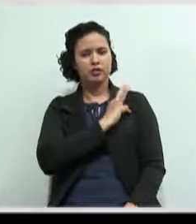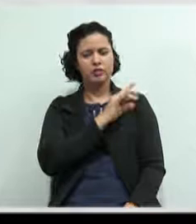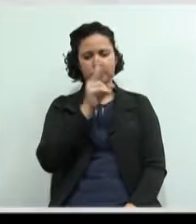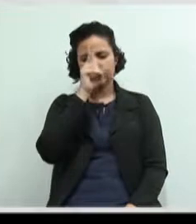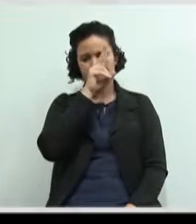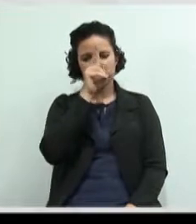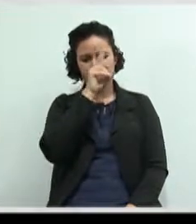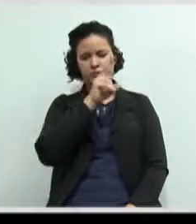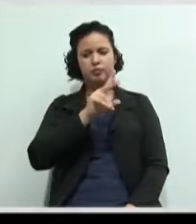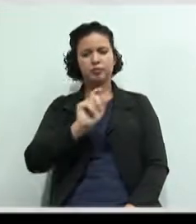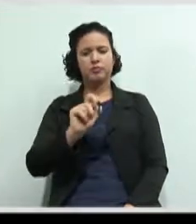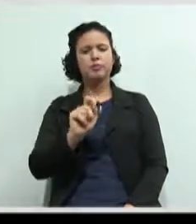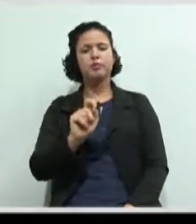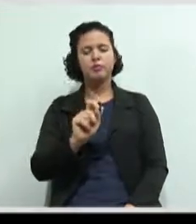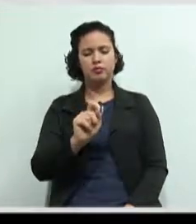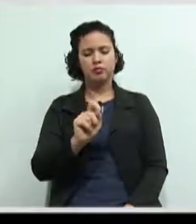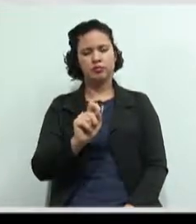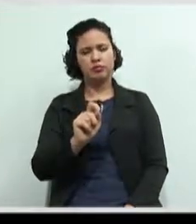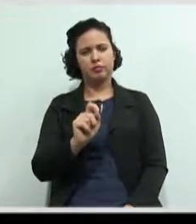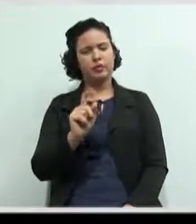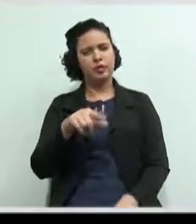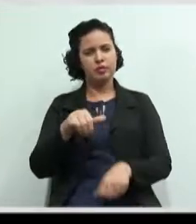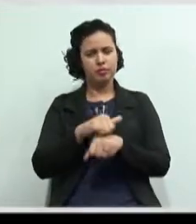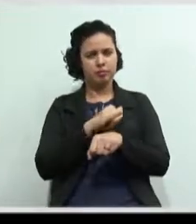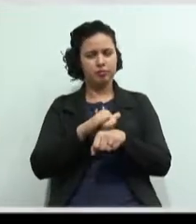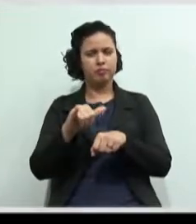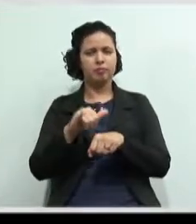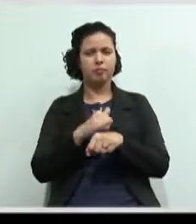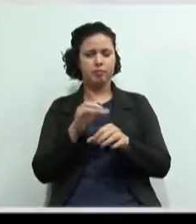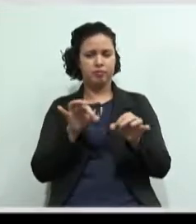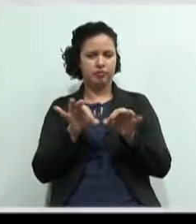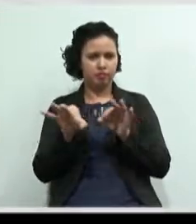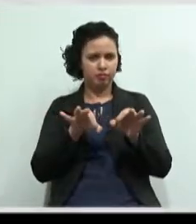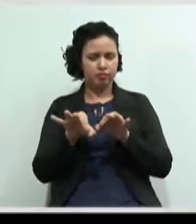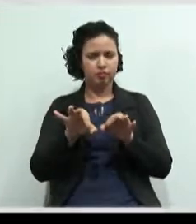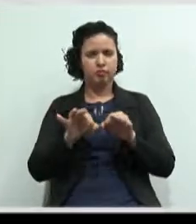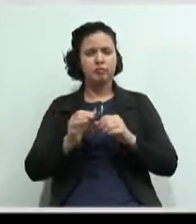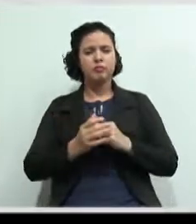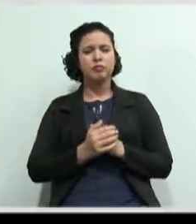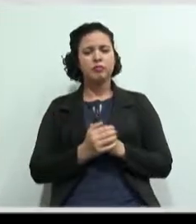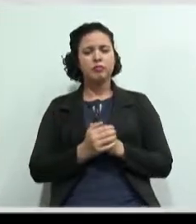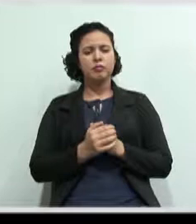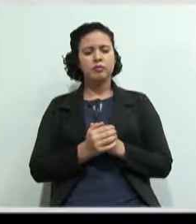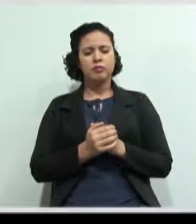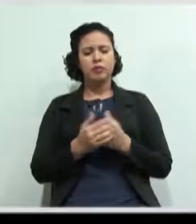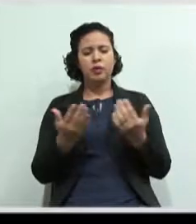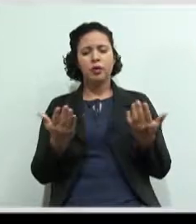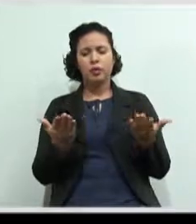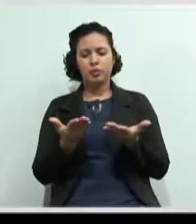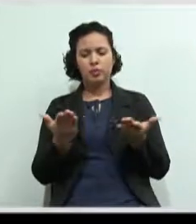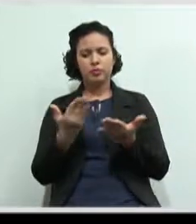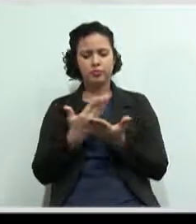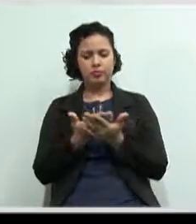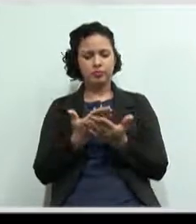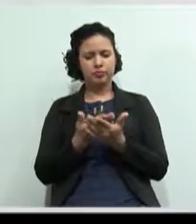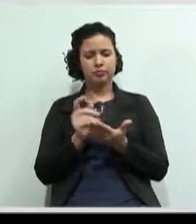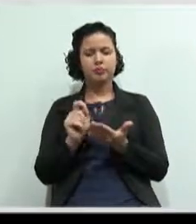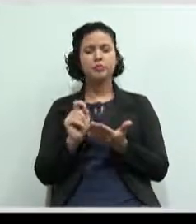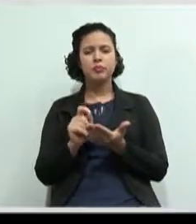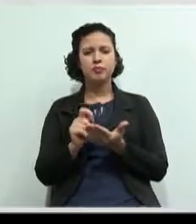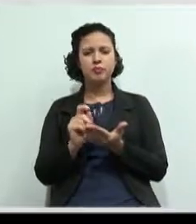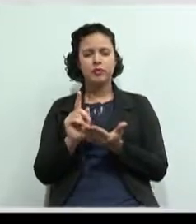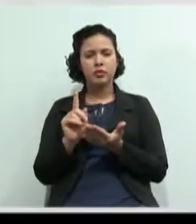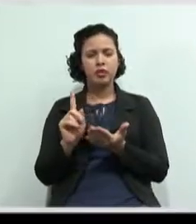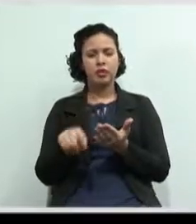e a atualização do planejamento estratégico. Mais especificamente nessa aula nós vamos falar do planejamento. É claro, né,